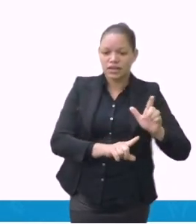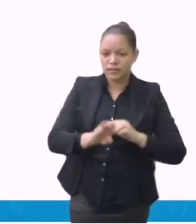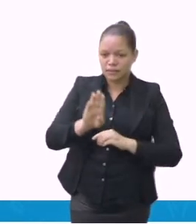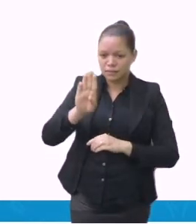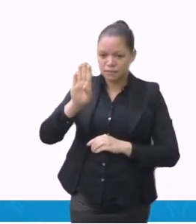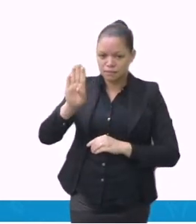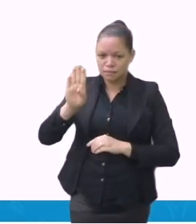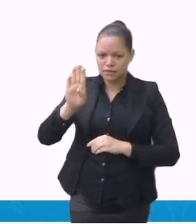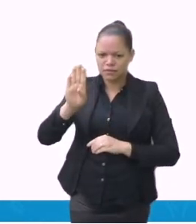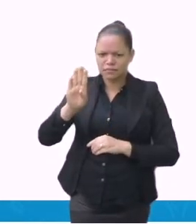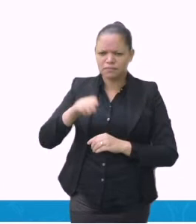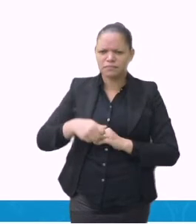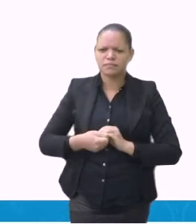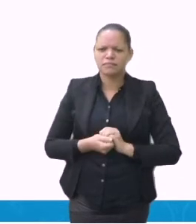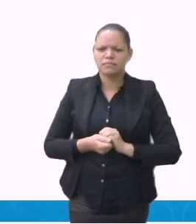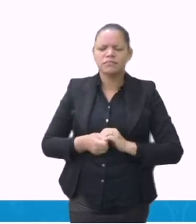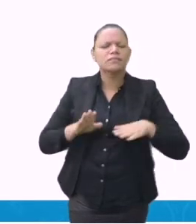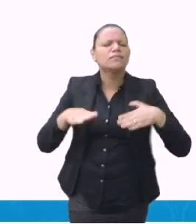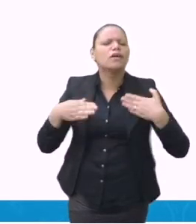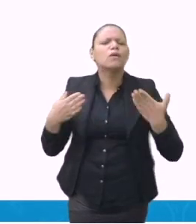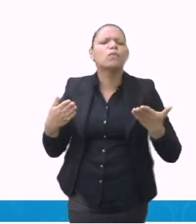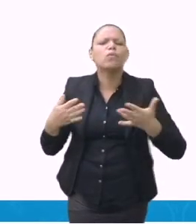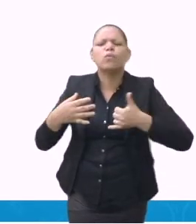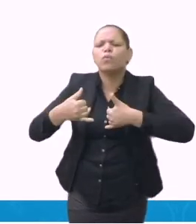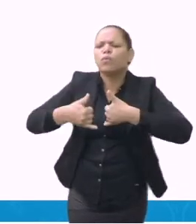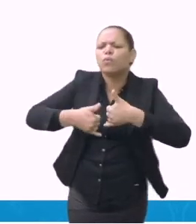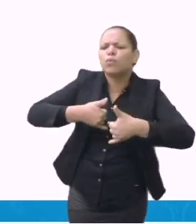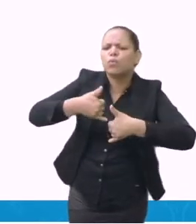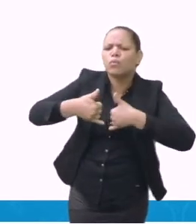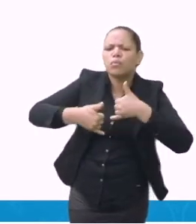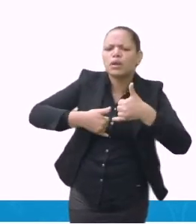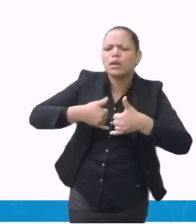Qual objeto está na coordenada